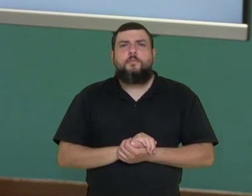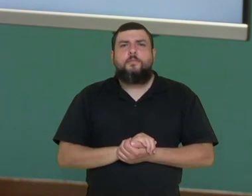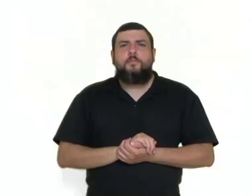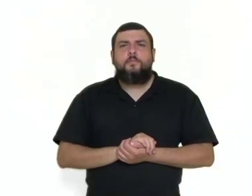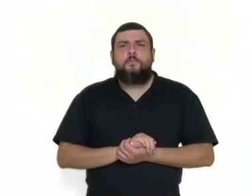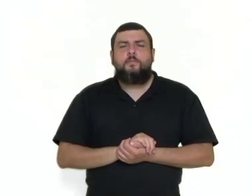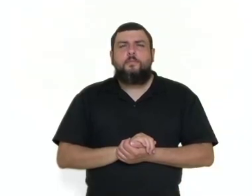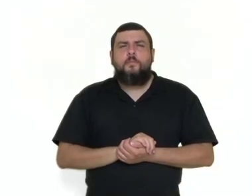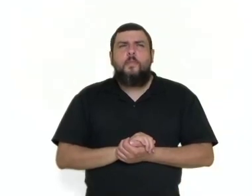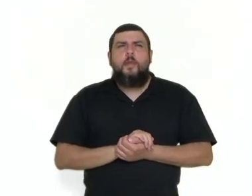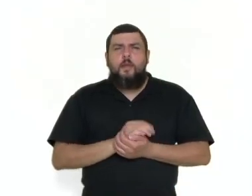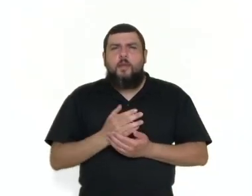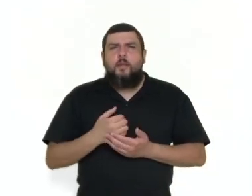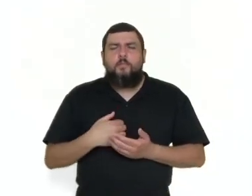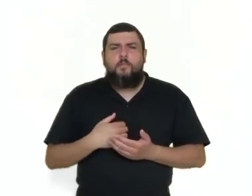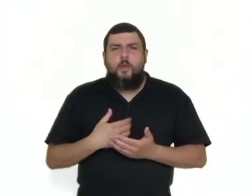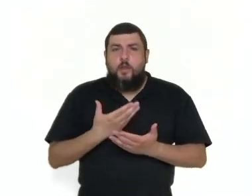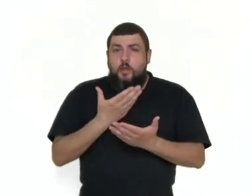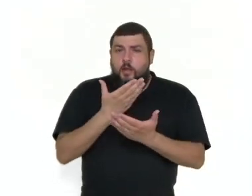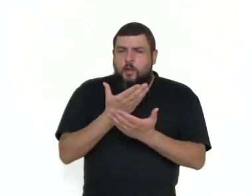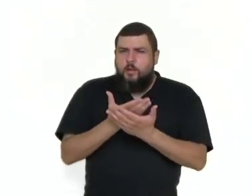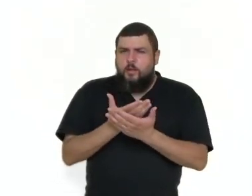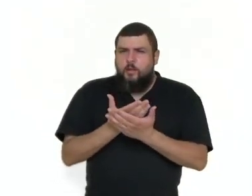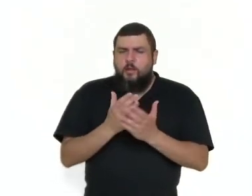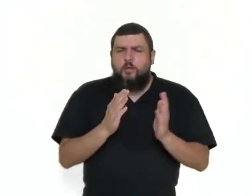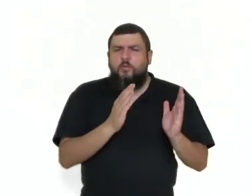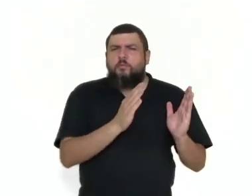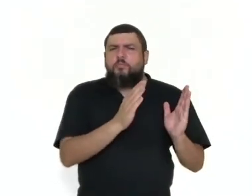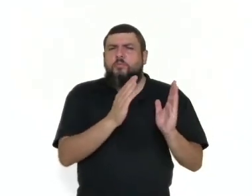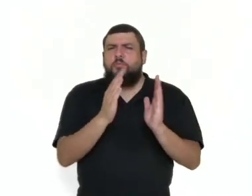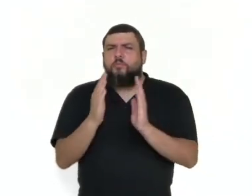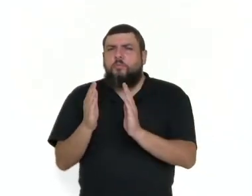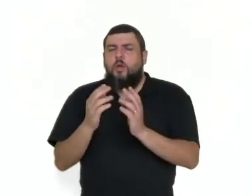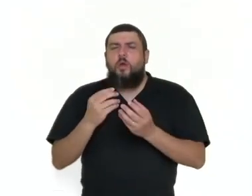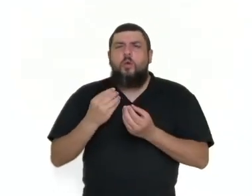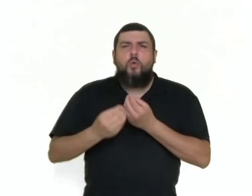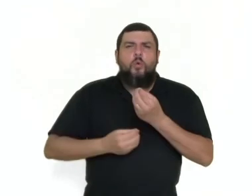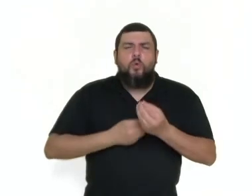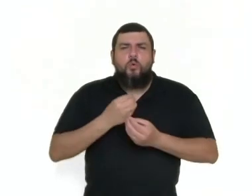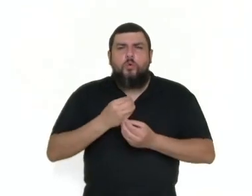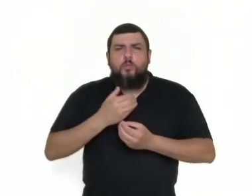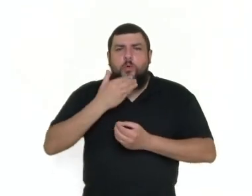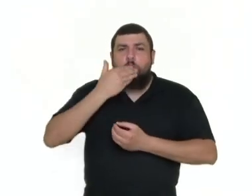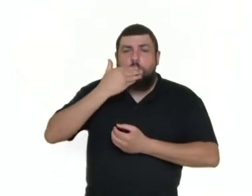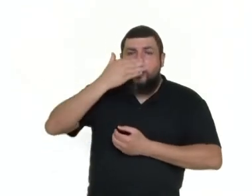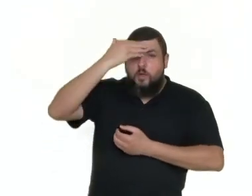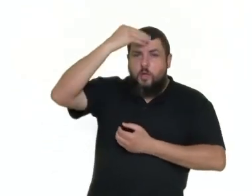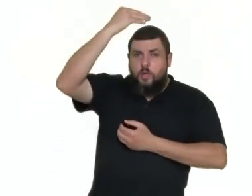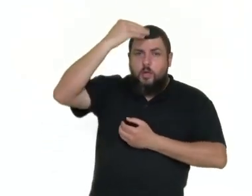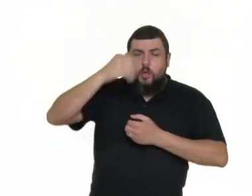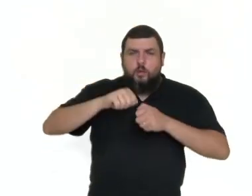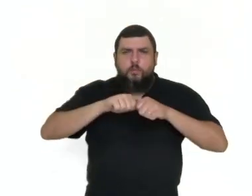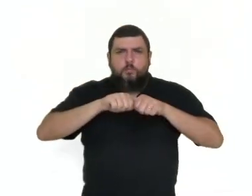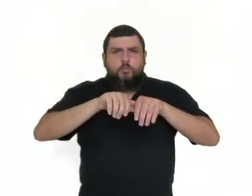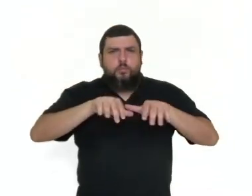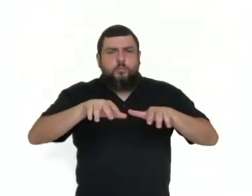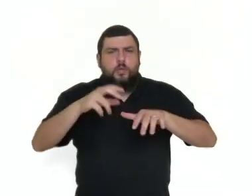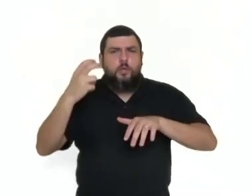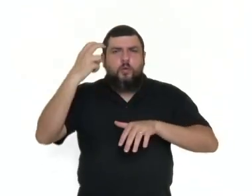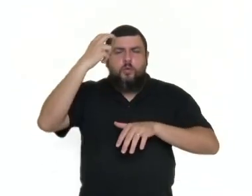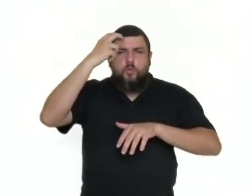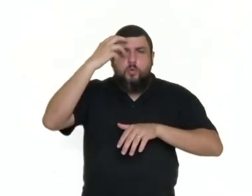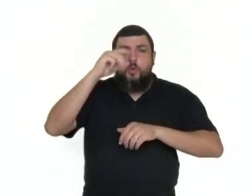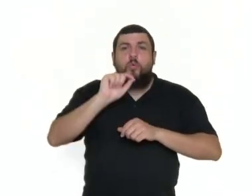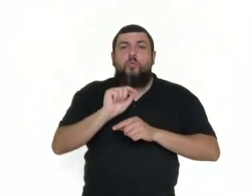Analisamos a expansão árabe nesta aula como resultado do fortalecimento político e cultural após a